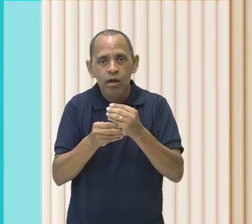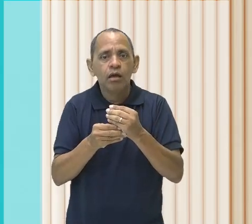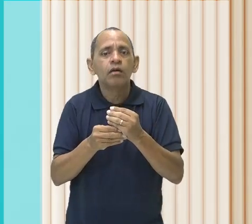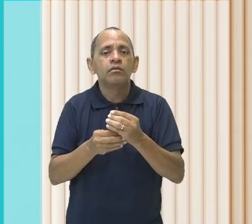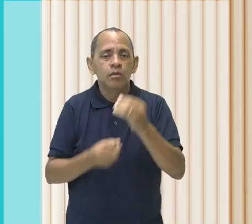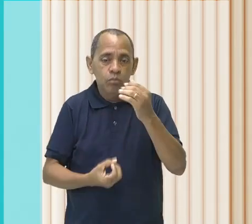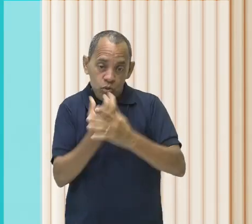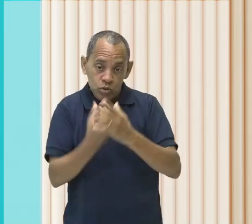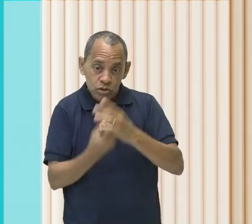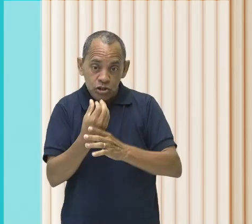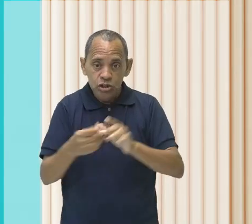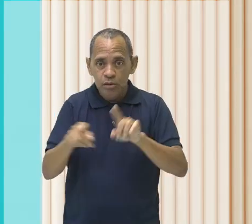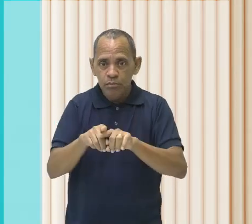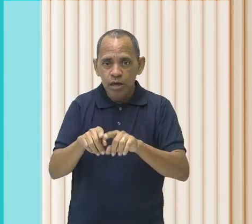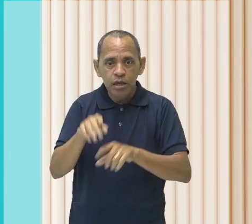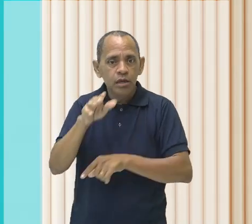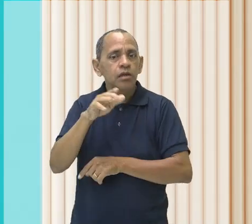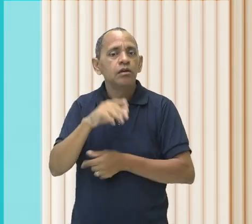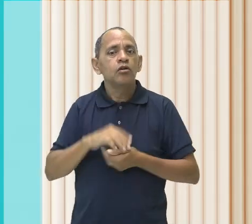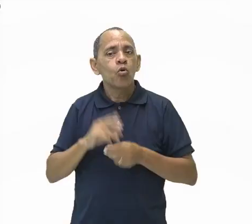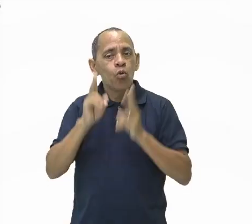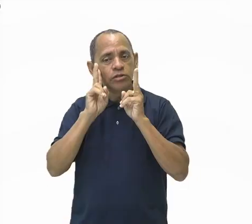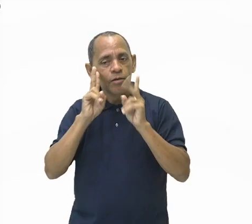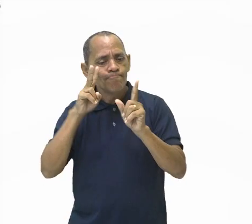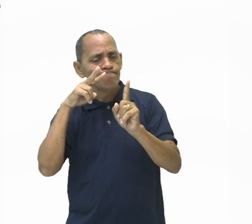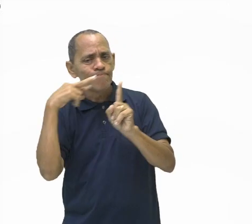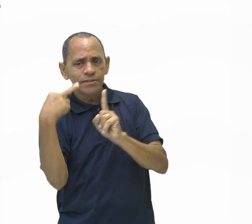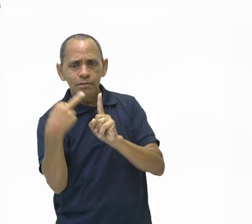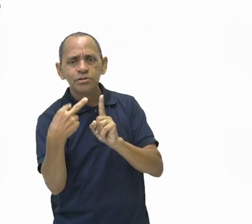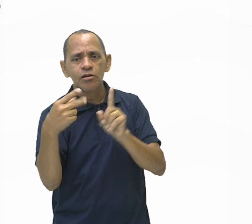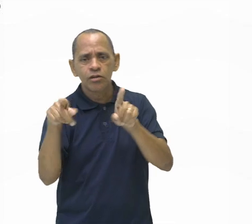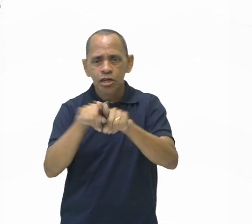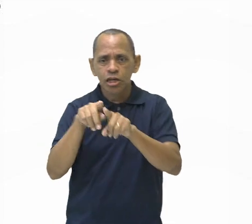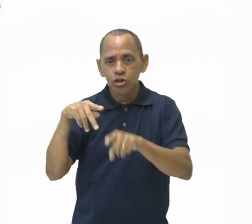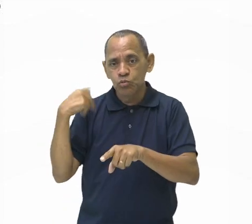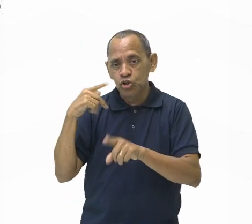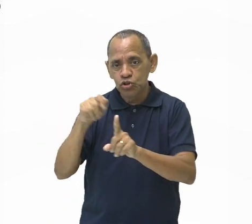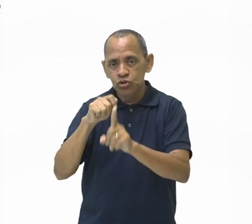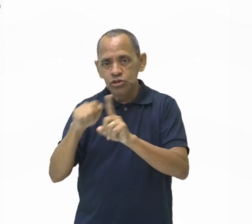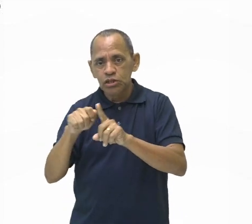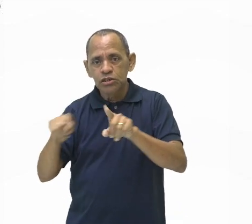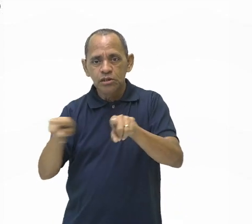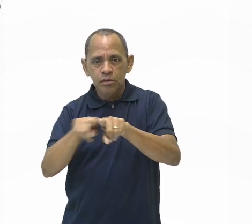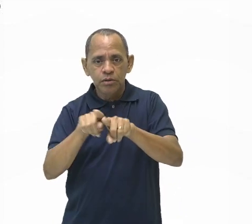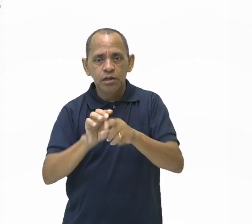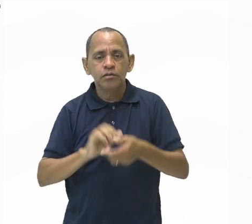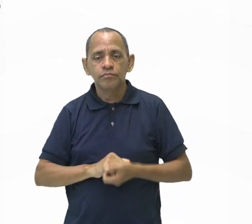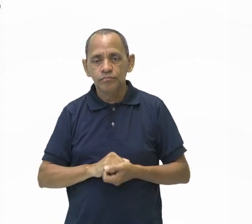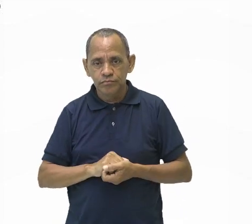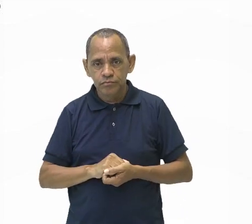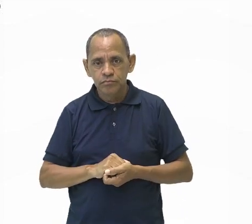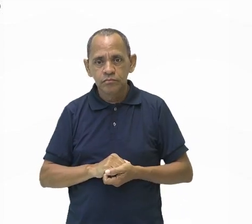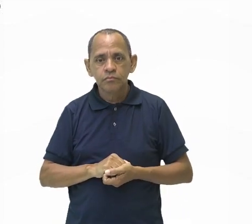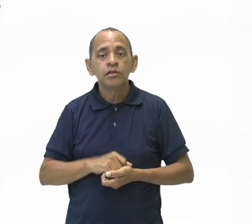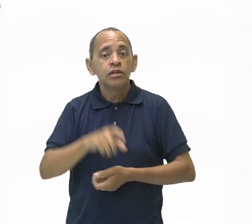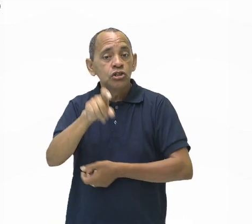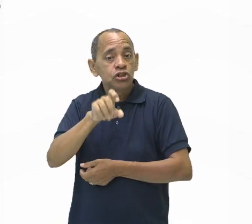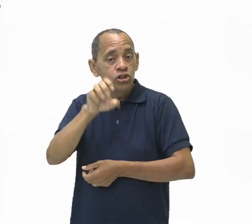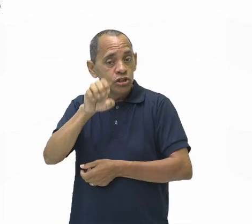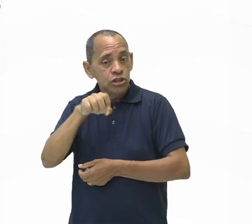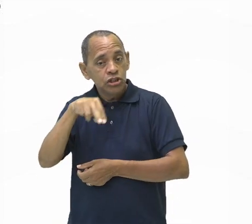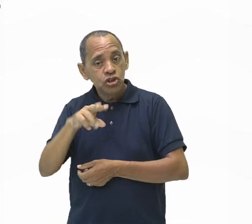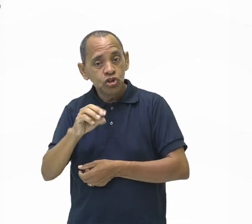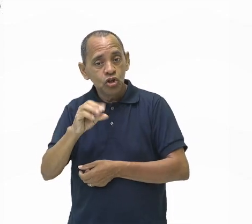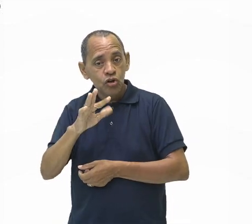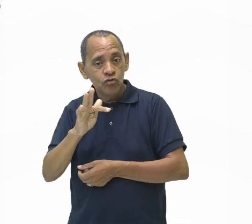essas dimensões políticas e sociais. Vamos dar uma olhadinha. A xenofobia, né, aí é uma questão política e social